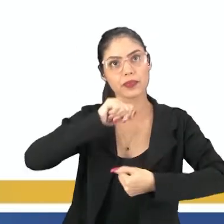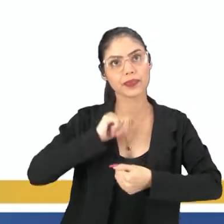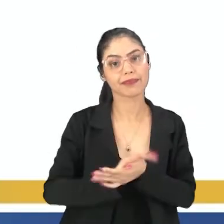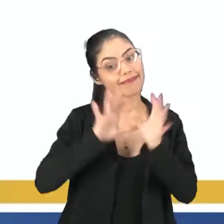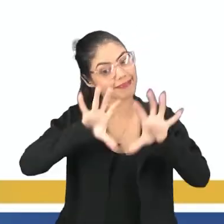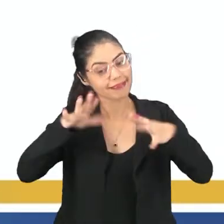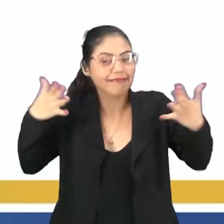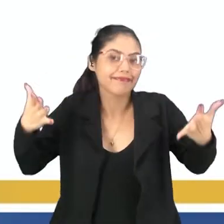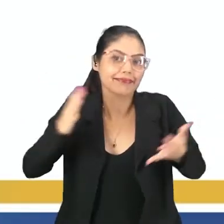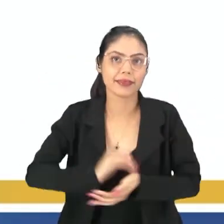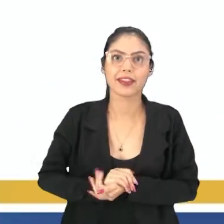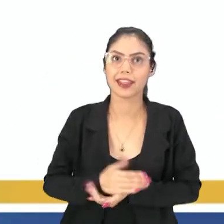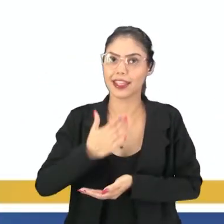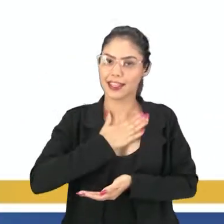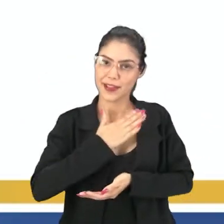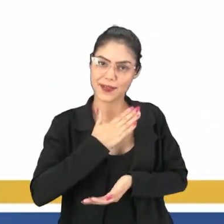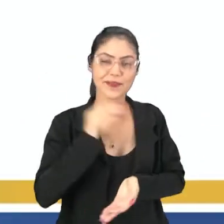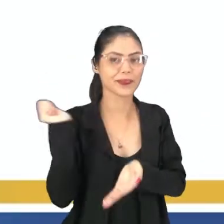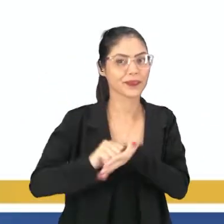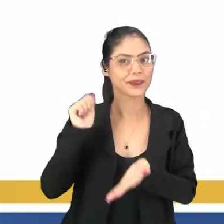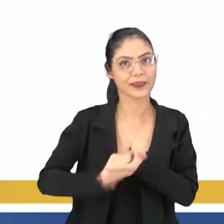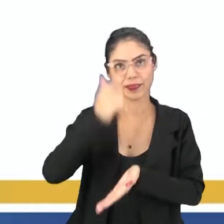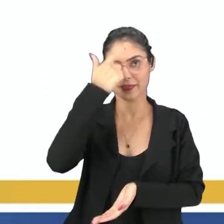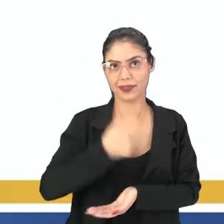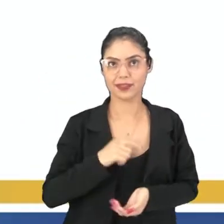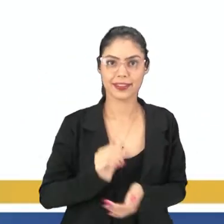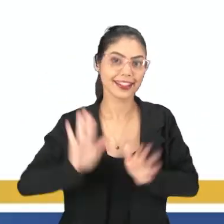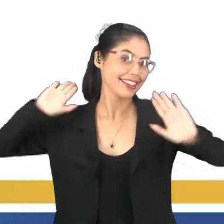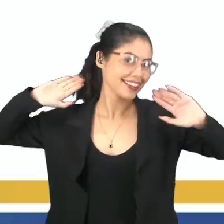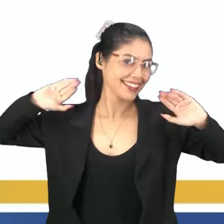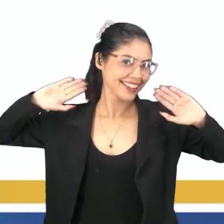É isso. Essa é a minha autobiografia.